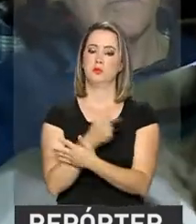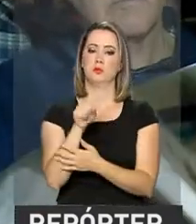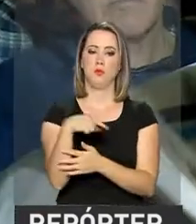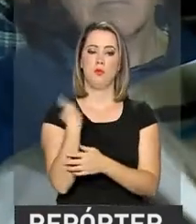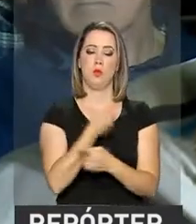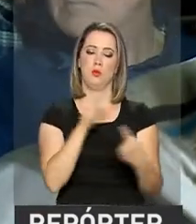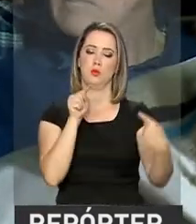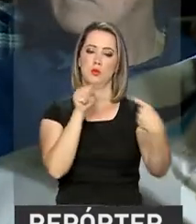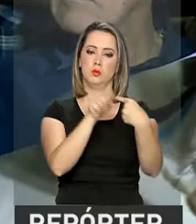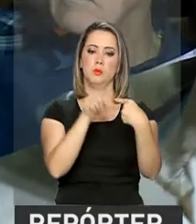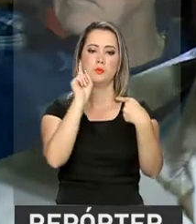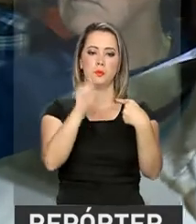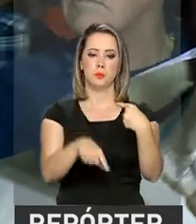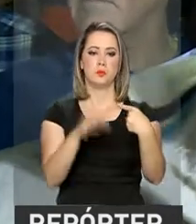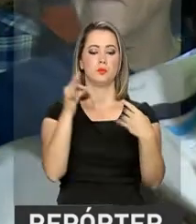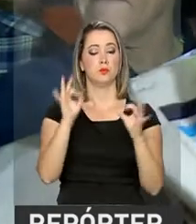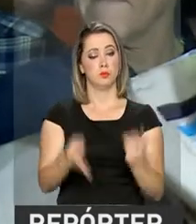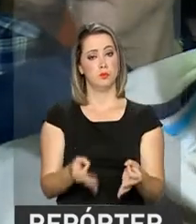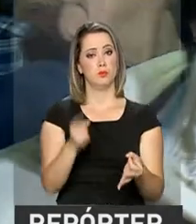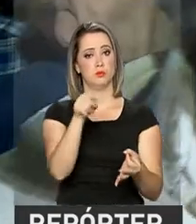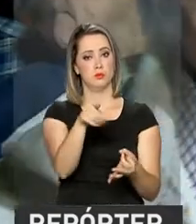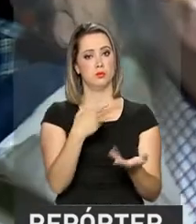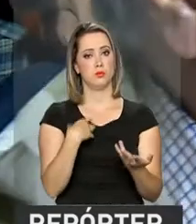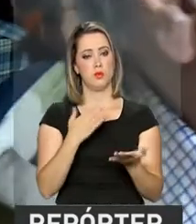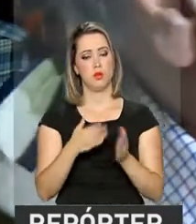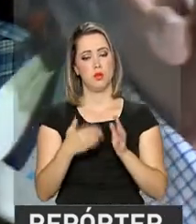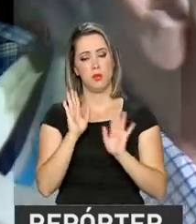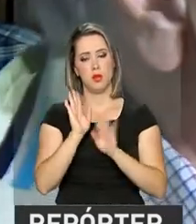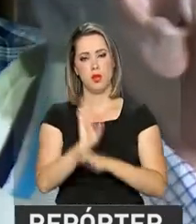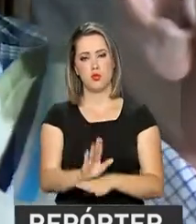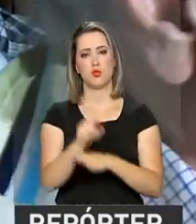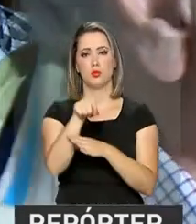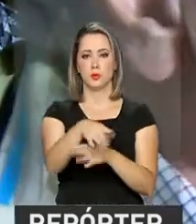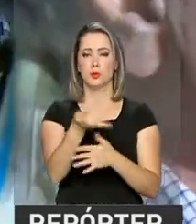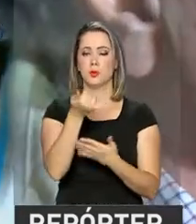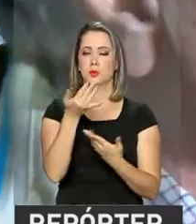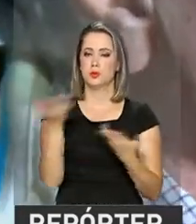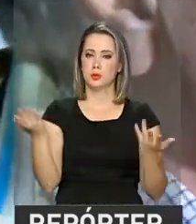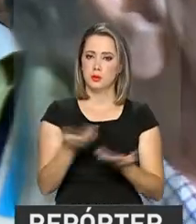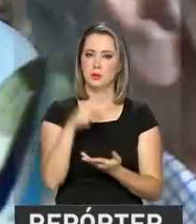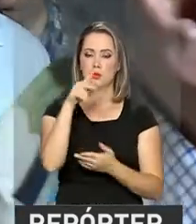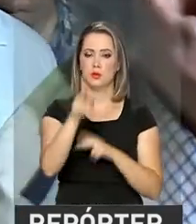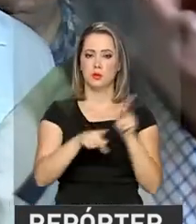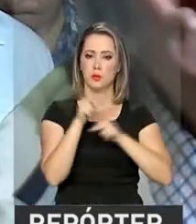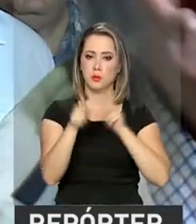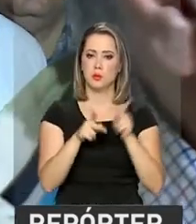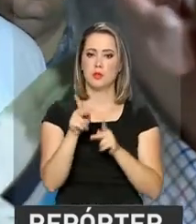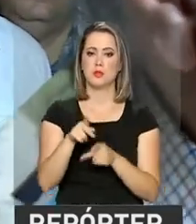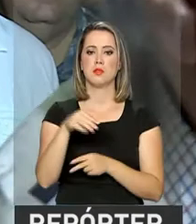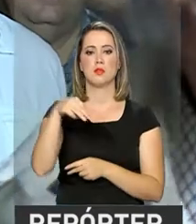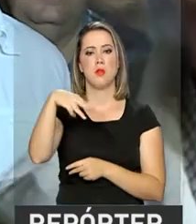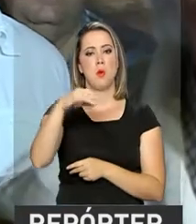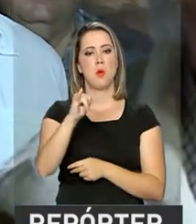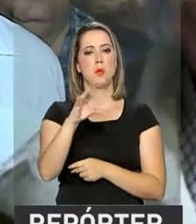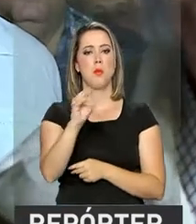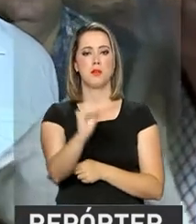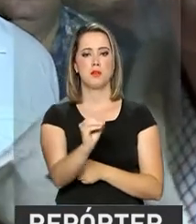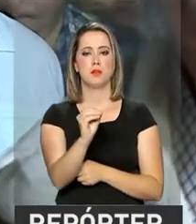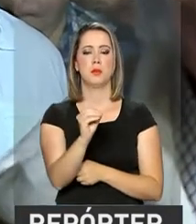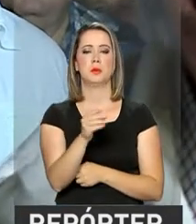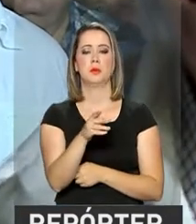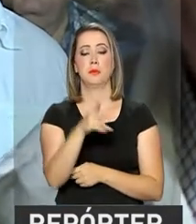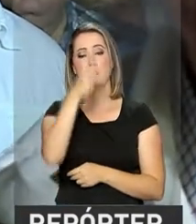nosso objetivo foi exatamente esse também prestar solidariedade com vemos aqui ao povo de maceió que lamentavelmente perdeu